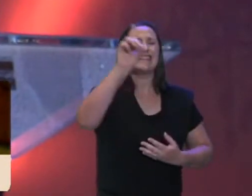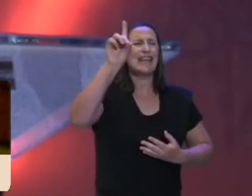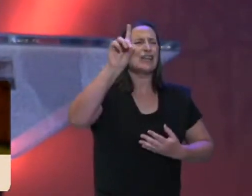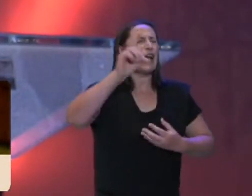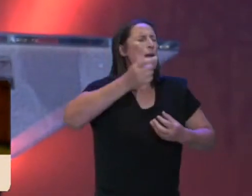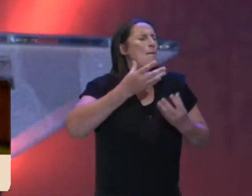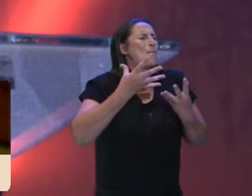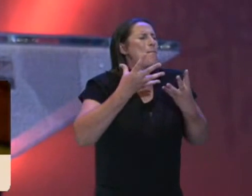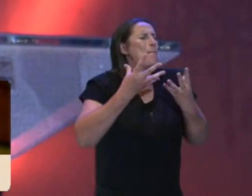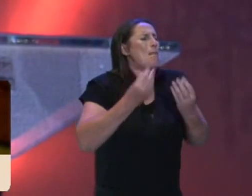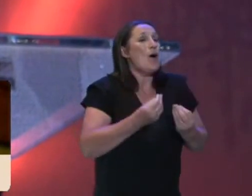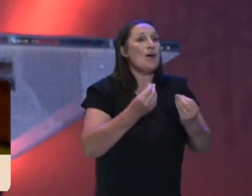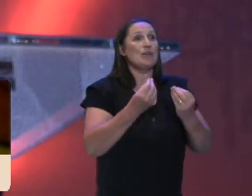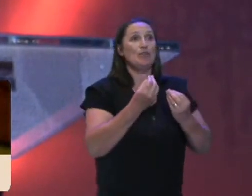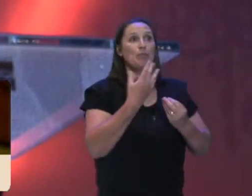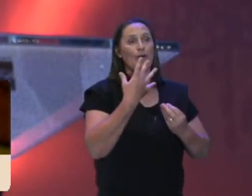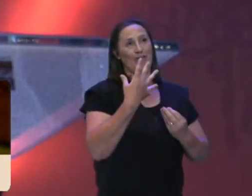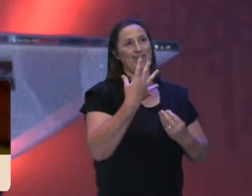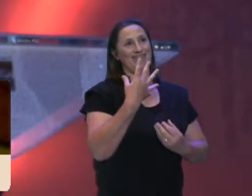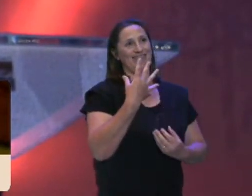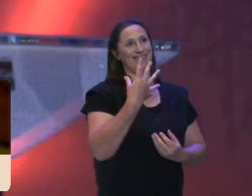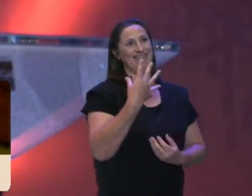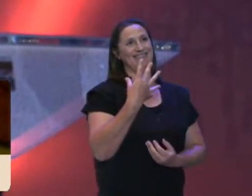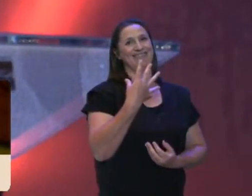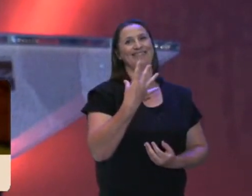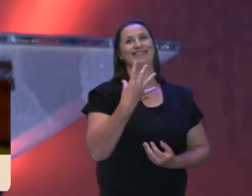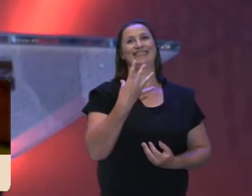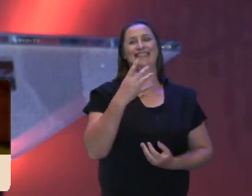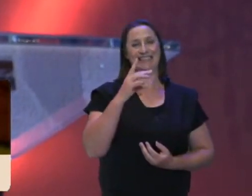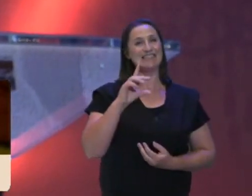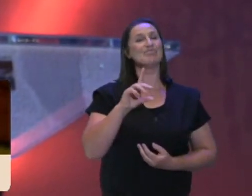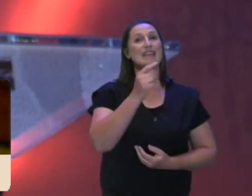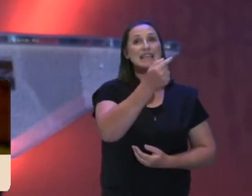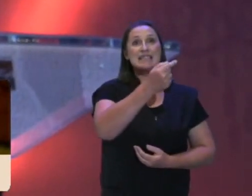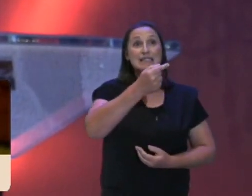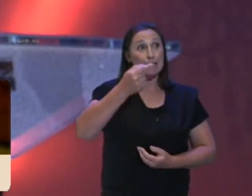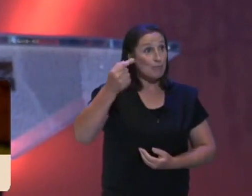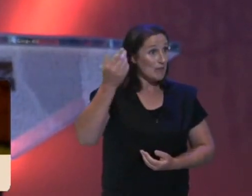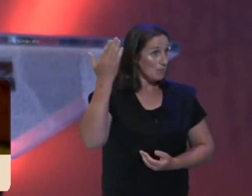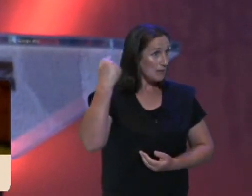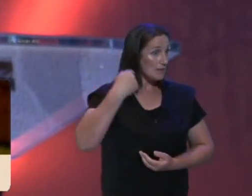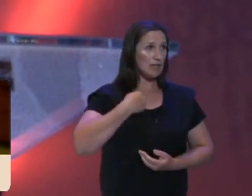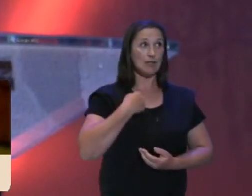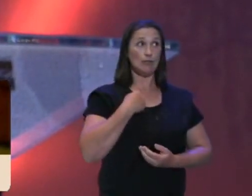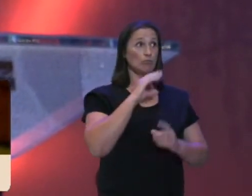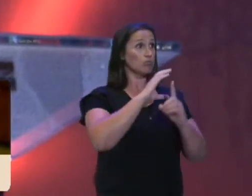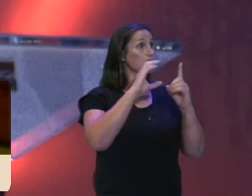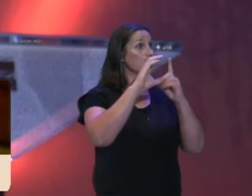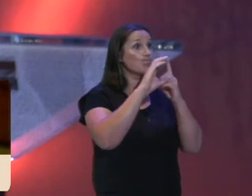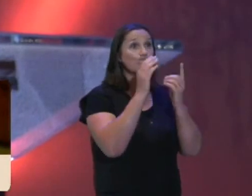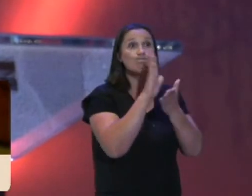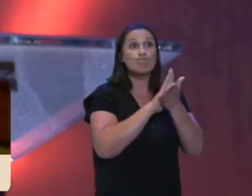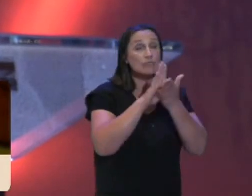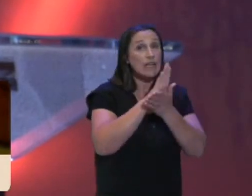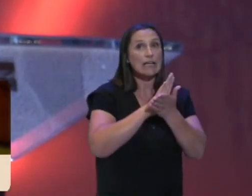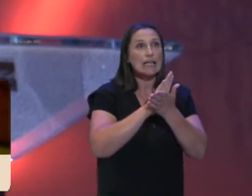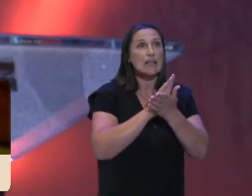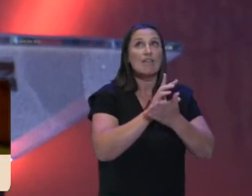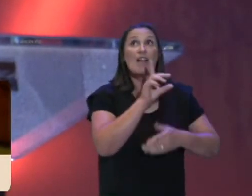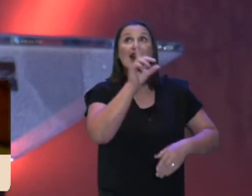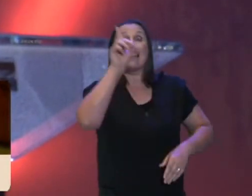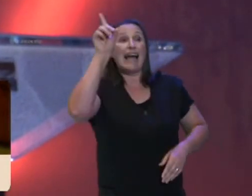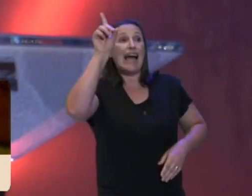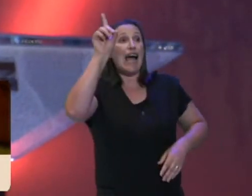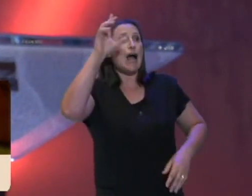Olha só, semana passada eu não estive aqui no culto, mas estava lá no sertão